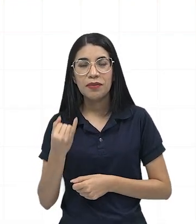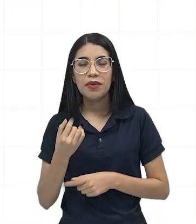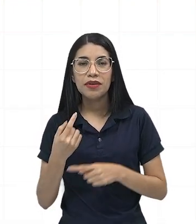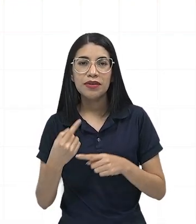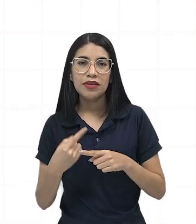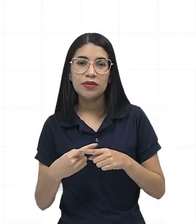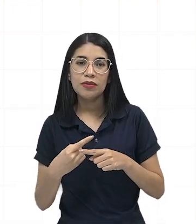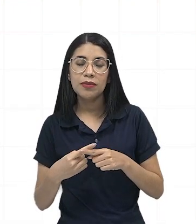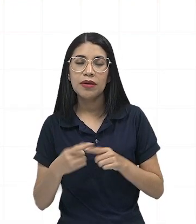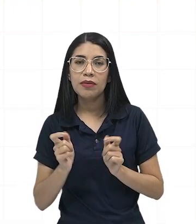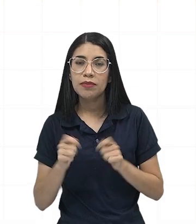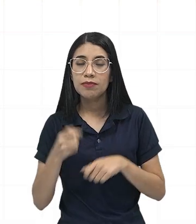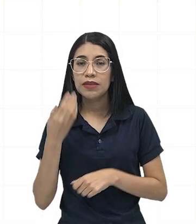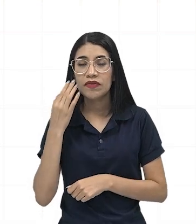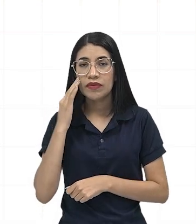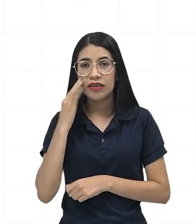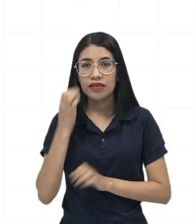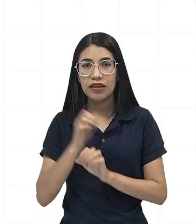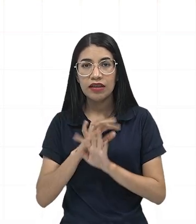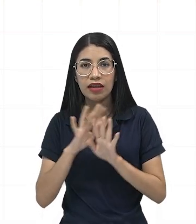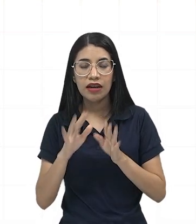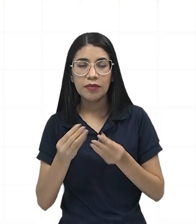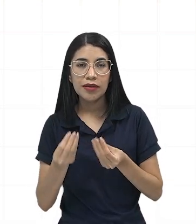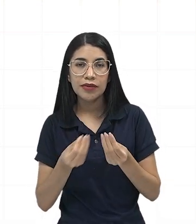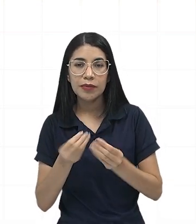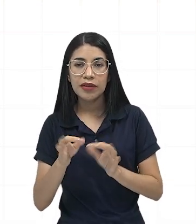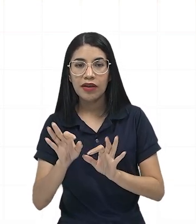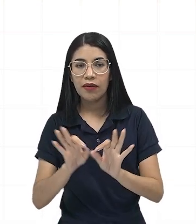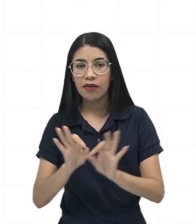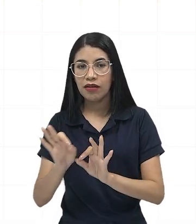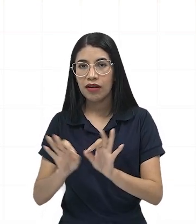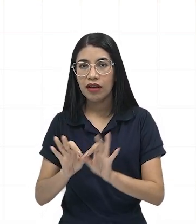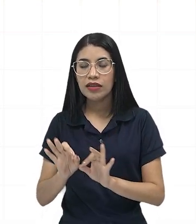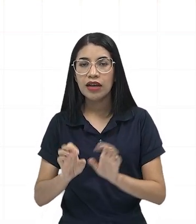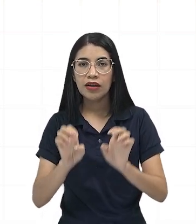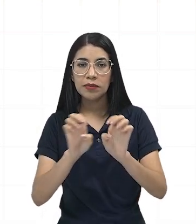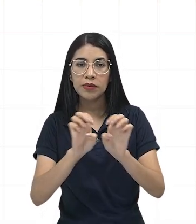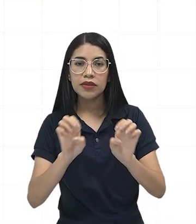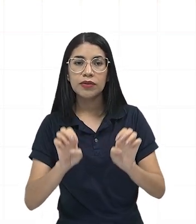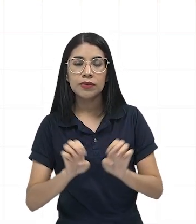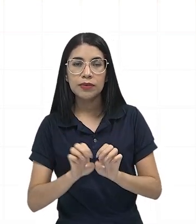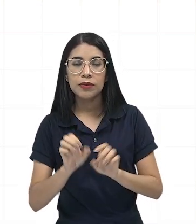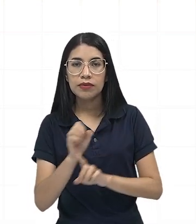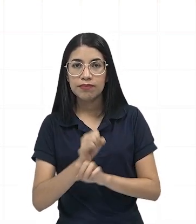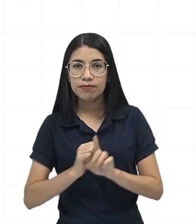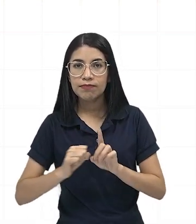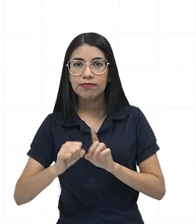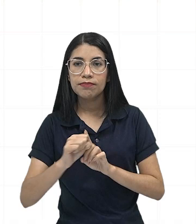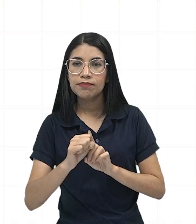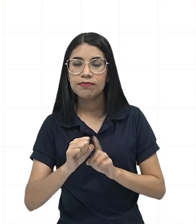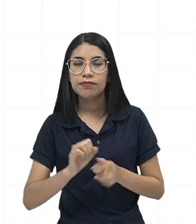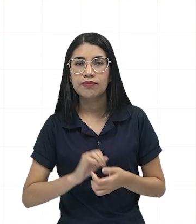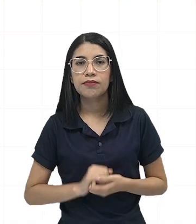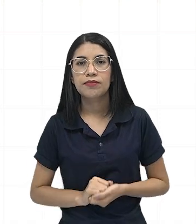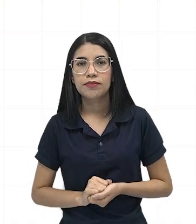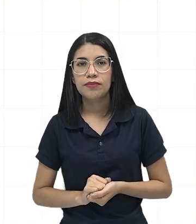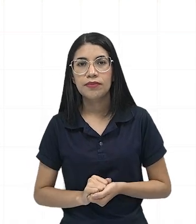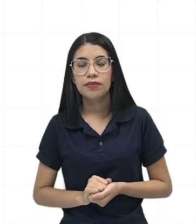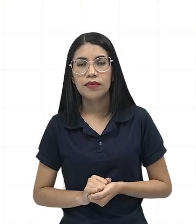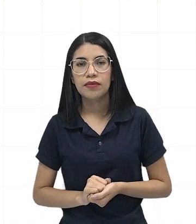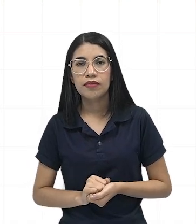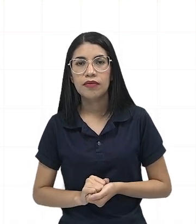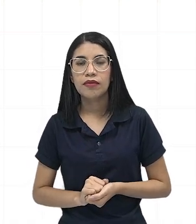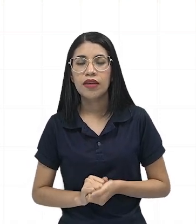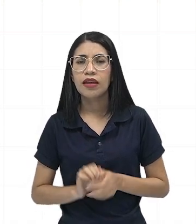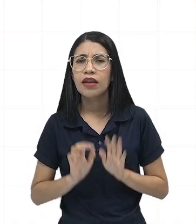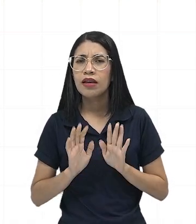fundamentais para compreender a organização e a estrutura de uma sociedade.